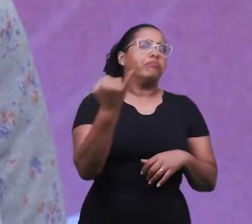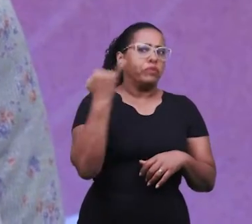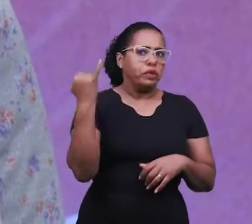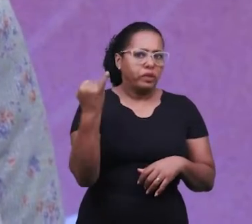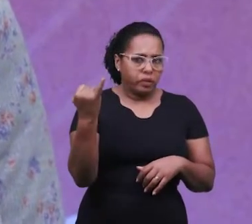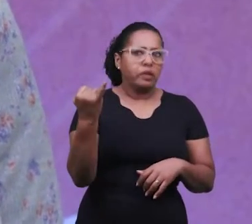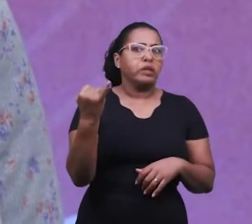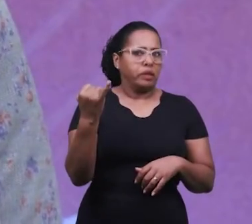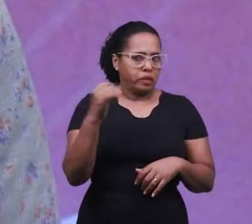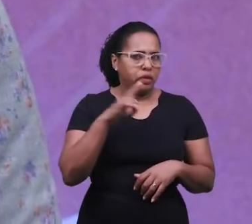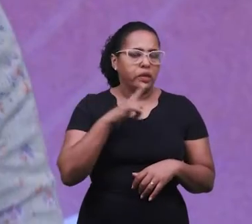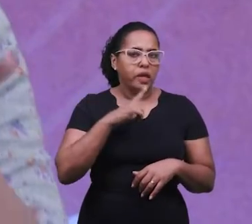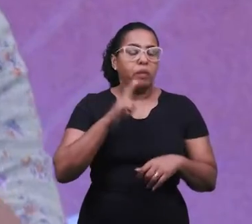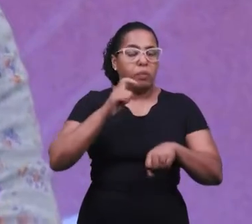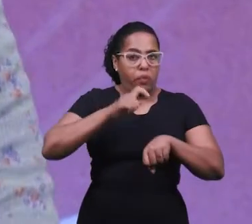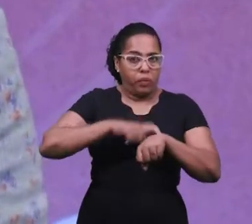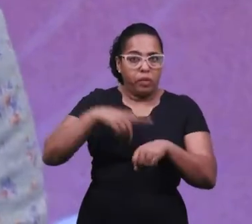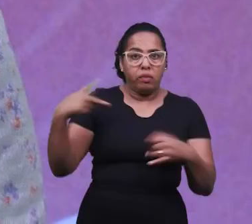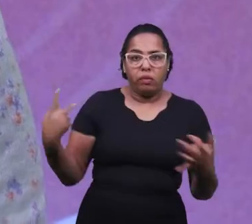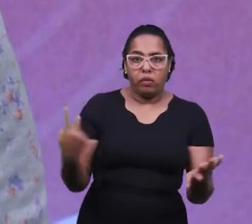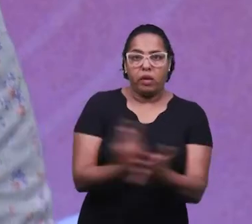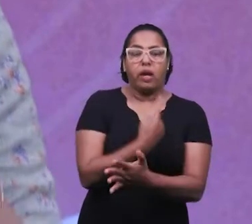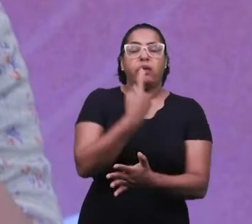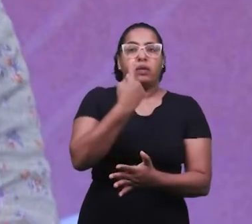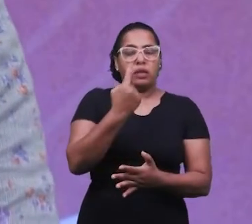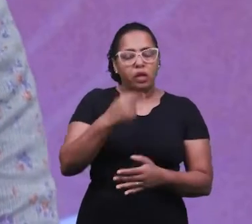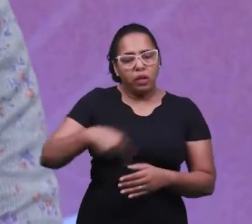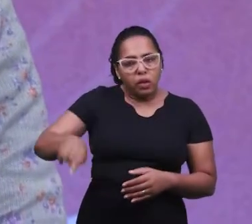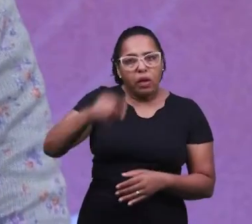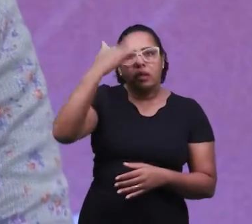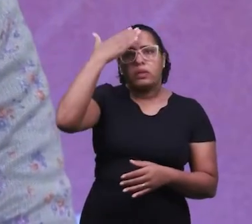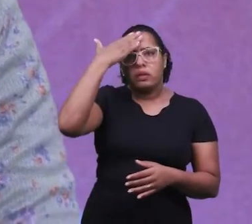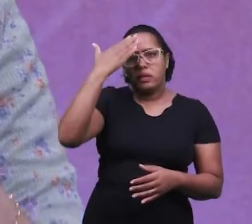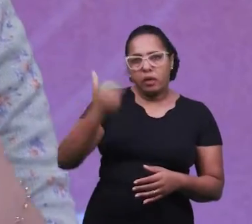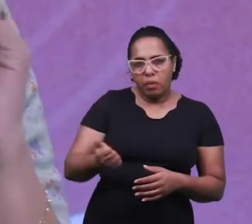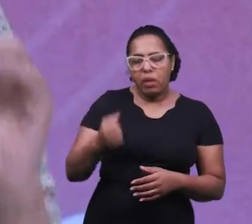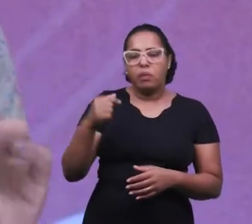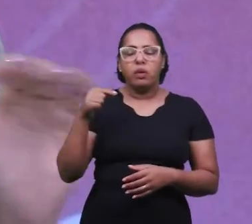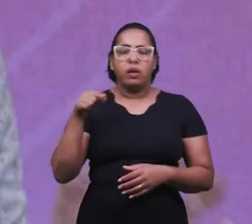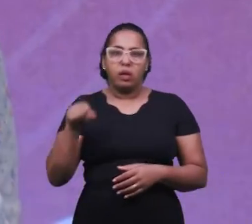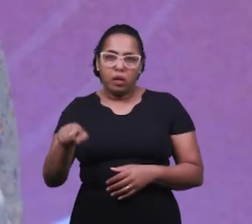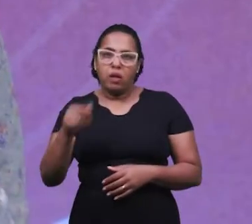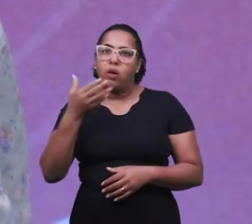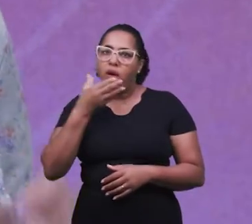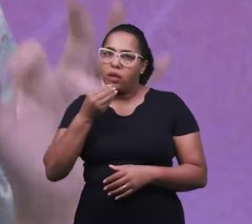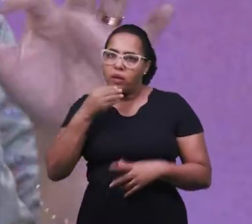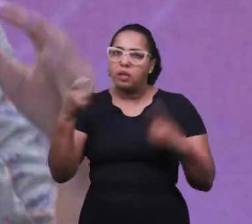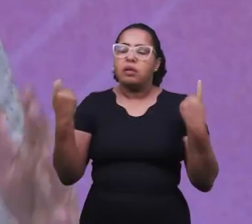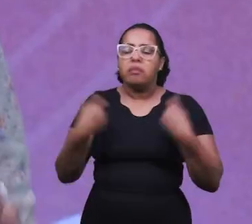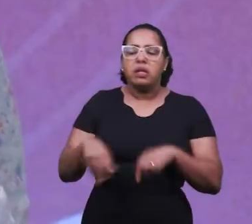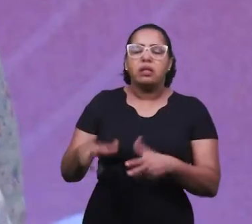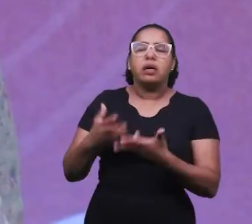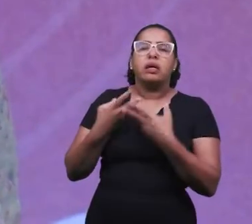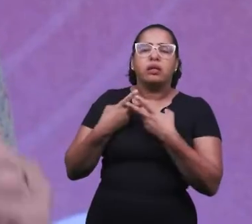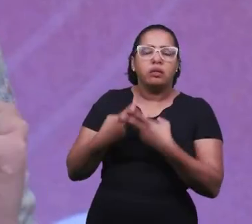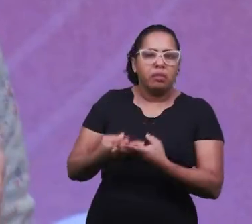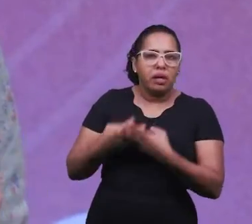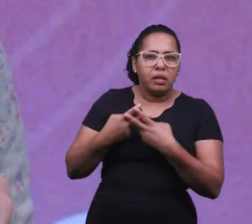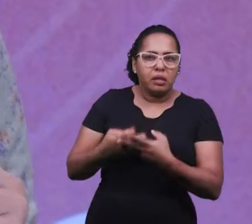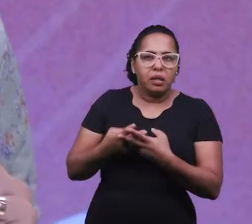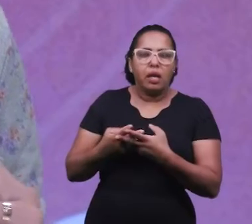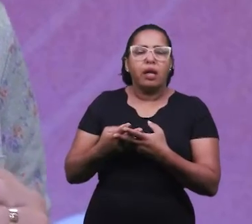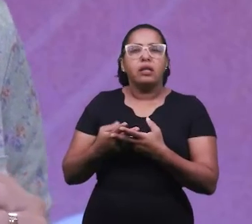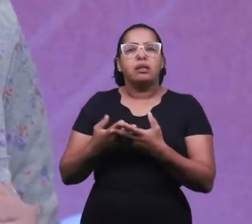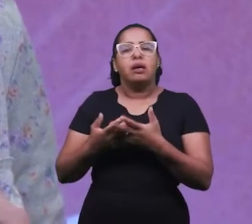nós considerarmos, porque quando acontecer, já saberemos que esse adolescente precisa de um pouco mais de paciência